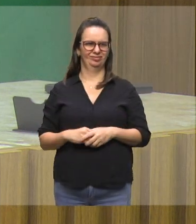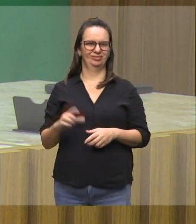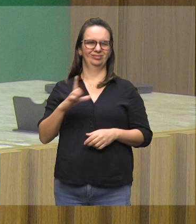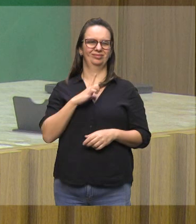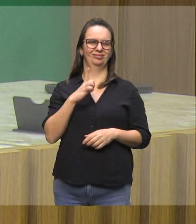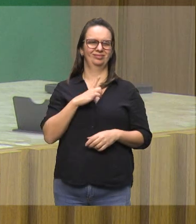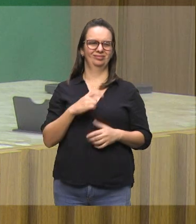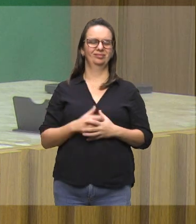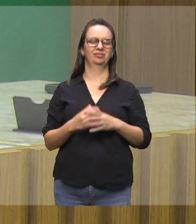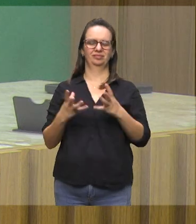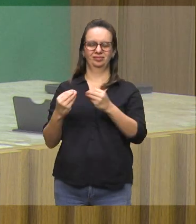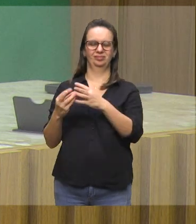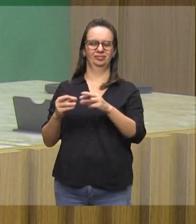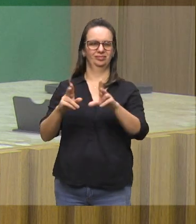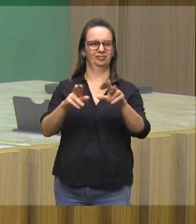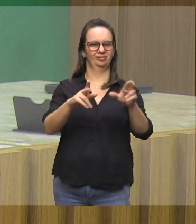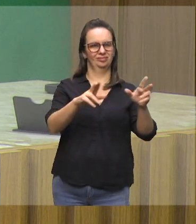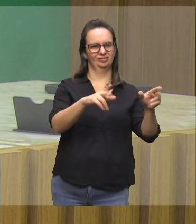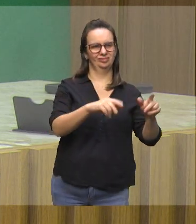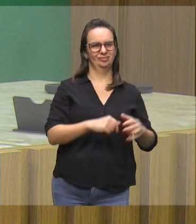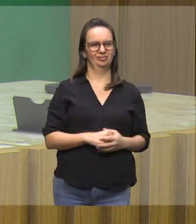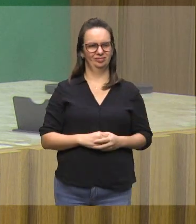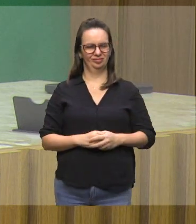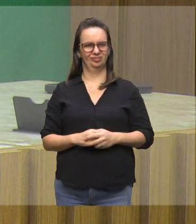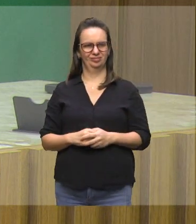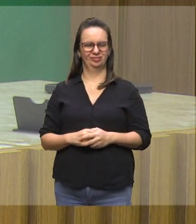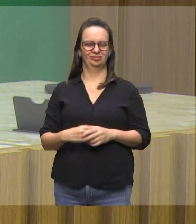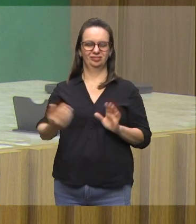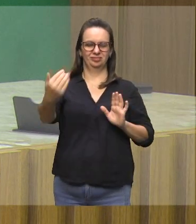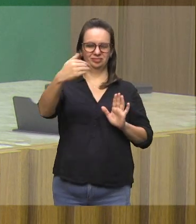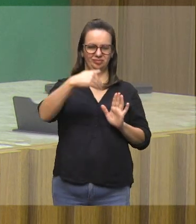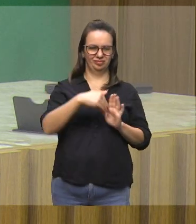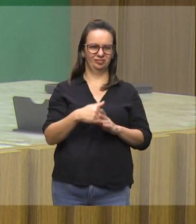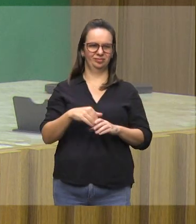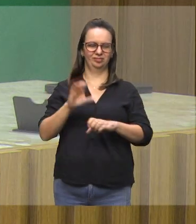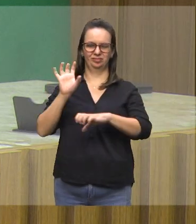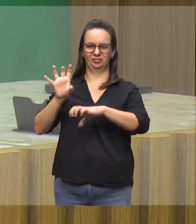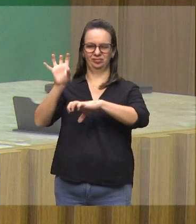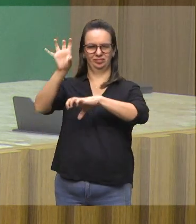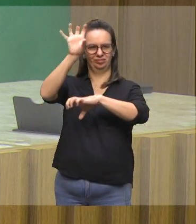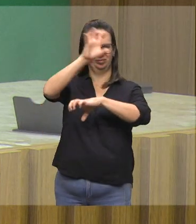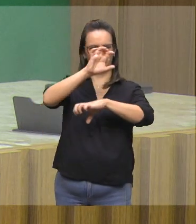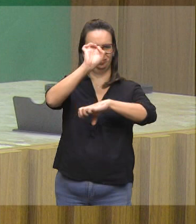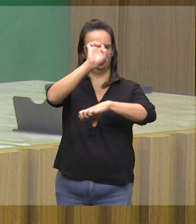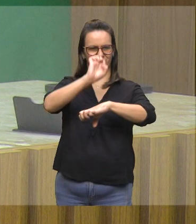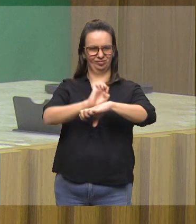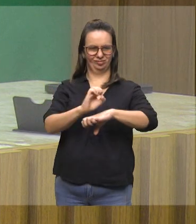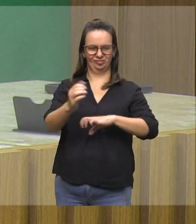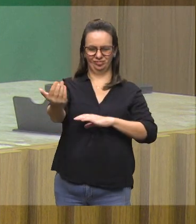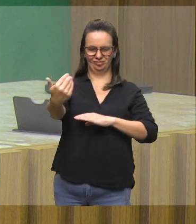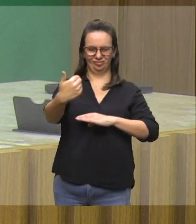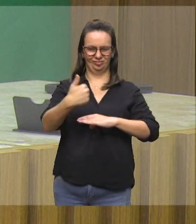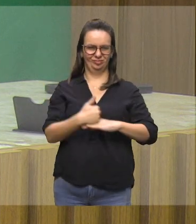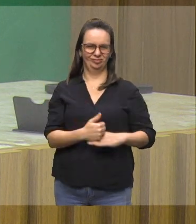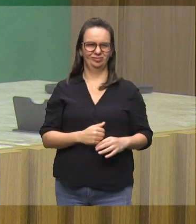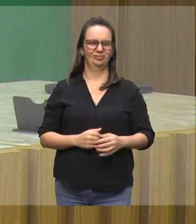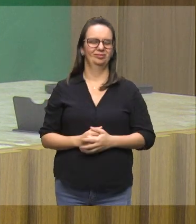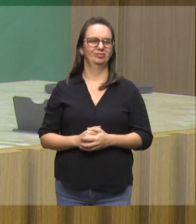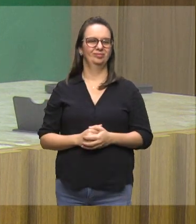né, do estado de São Paulo, mas também teve o pessoal do Mato Grosso, delegação do Mato Grosso, que veio para participar, né, desse